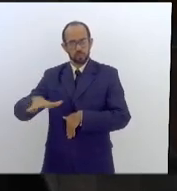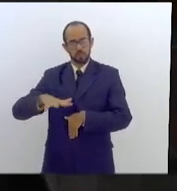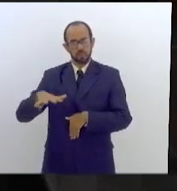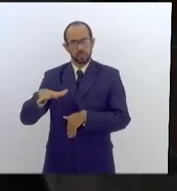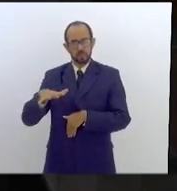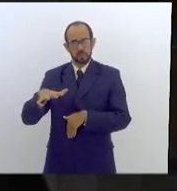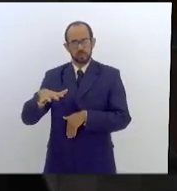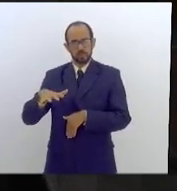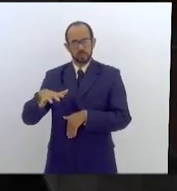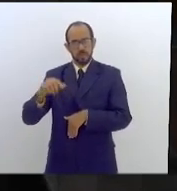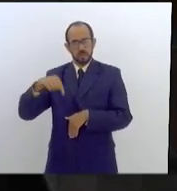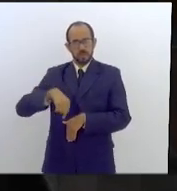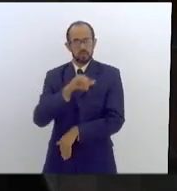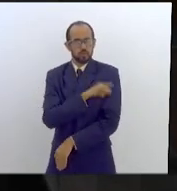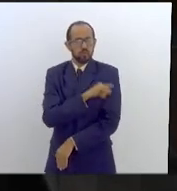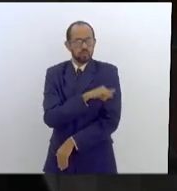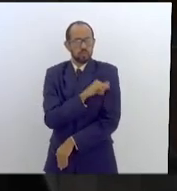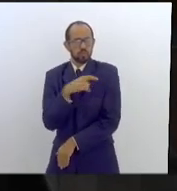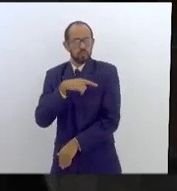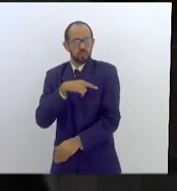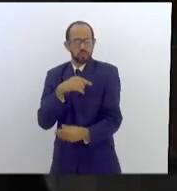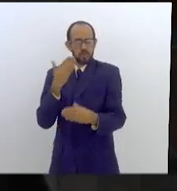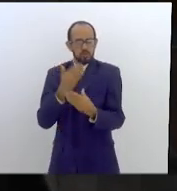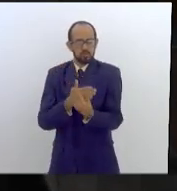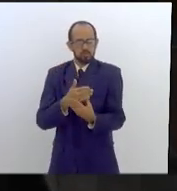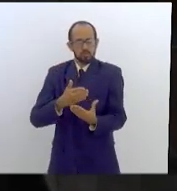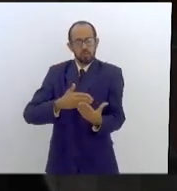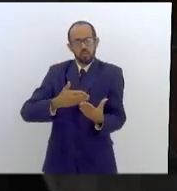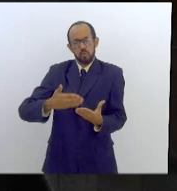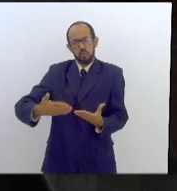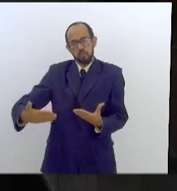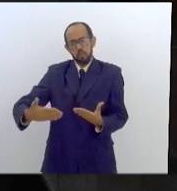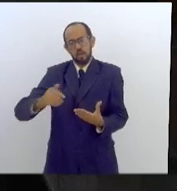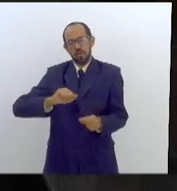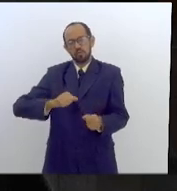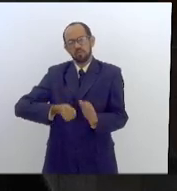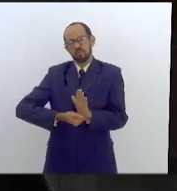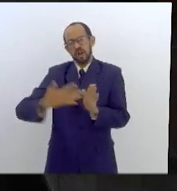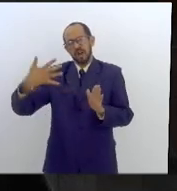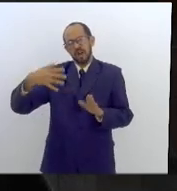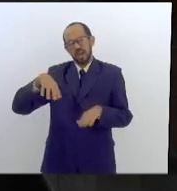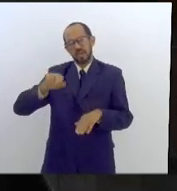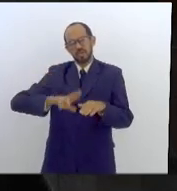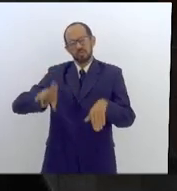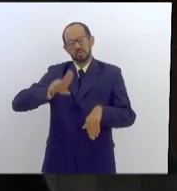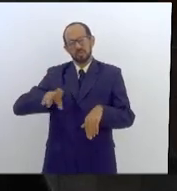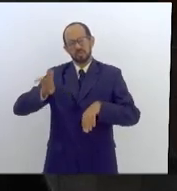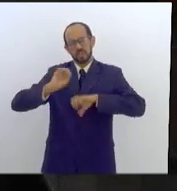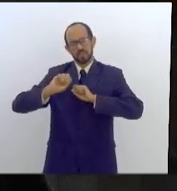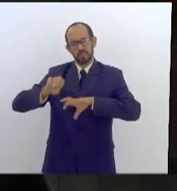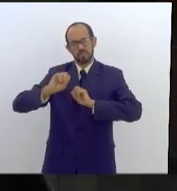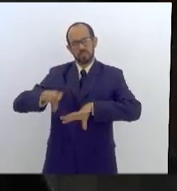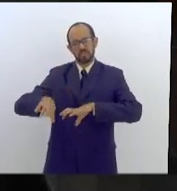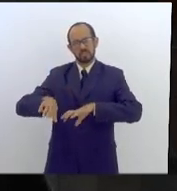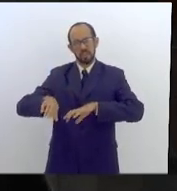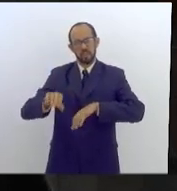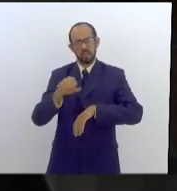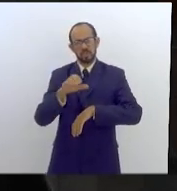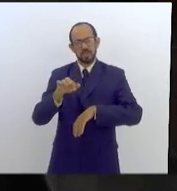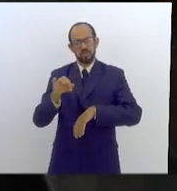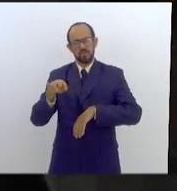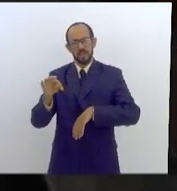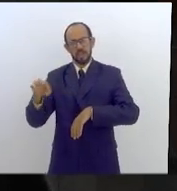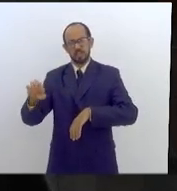temos um grande acervo de instituições federais de educação universidades institutos CEFET Pedro II Instituto Nacional de Educação de